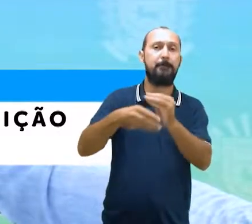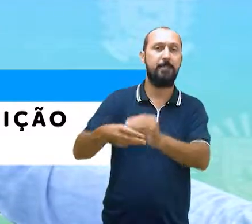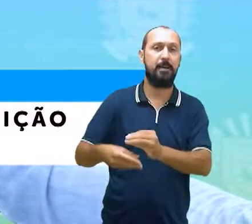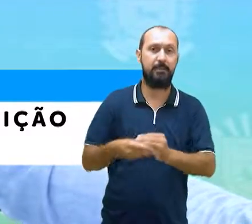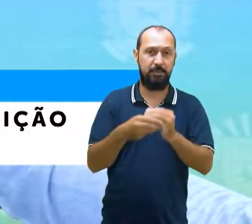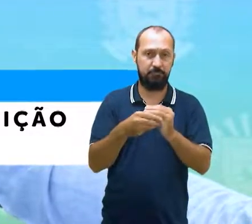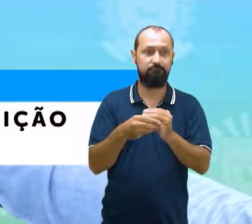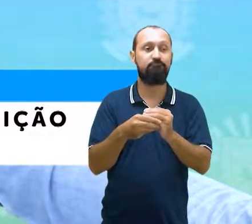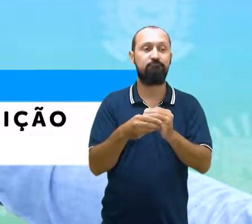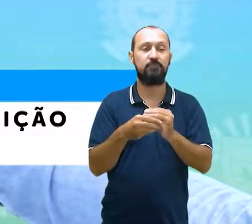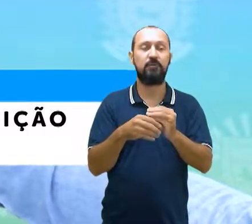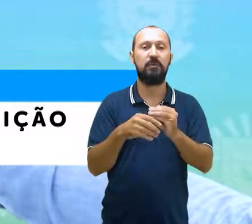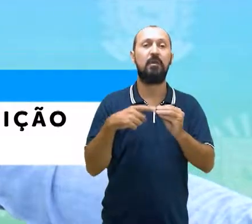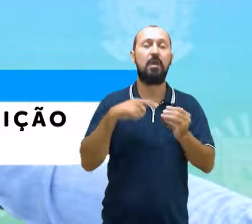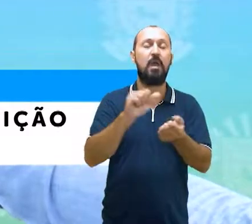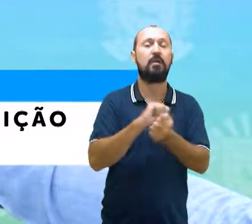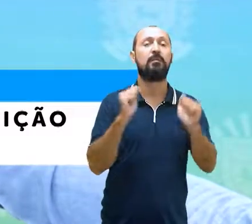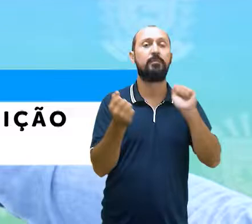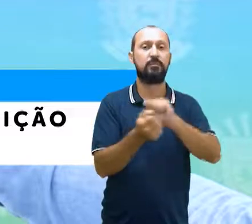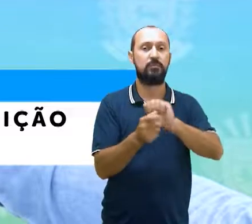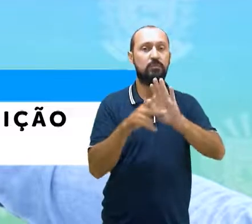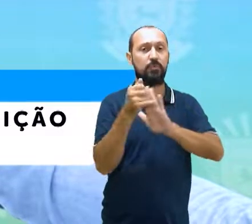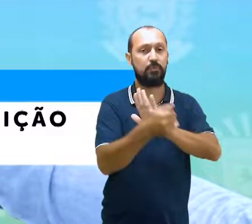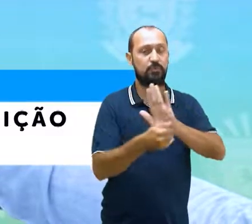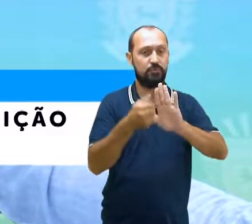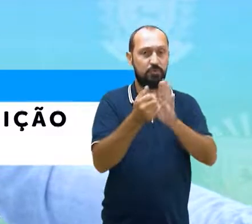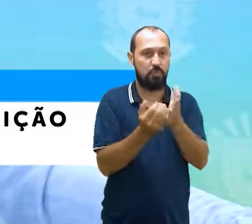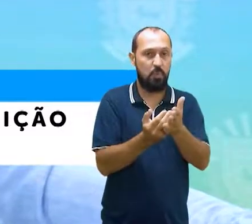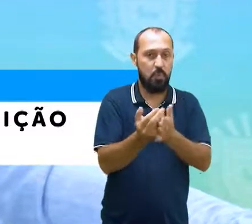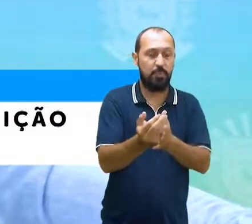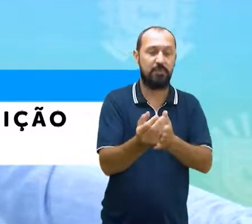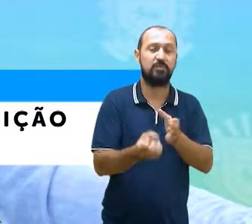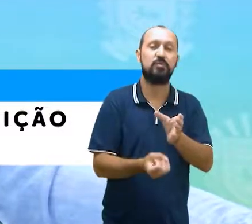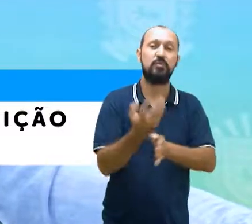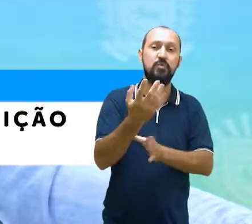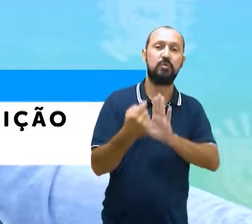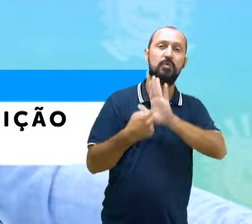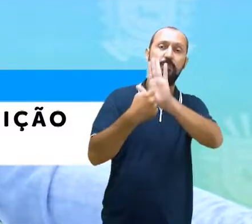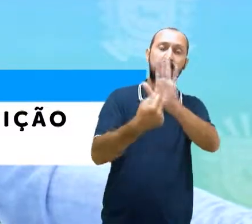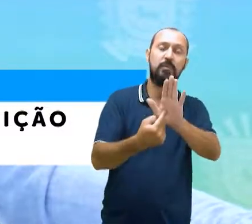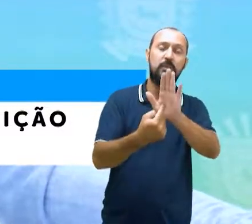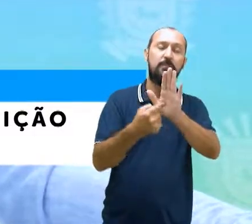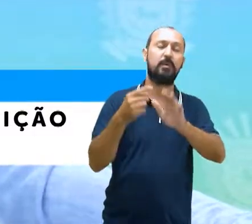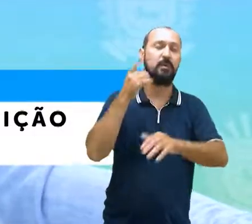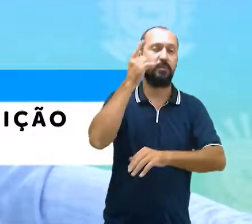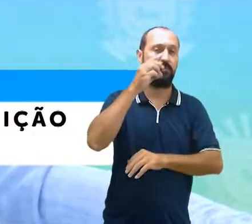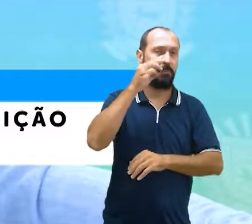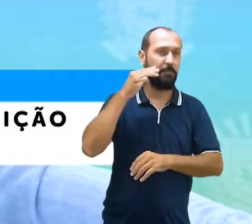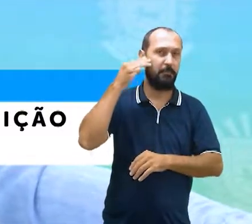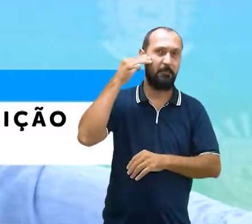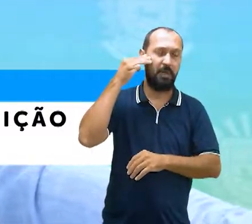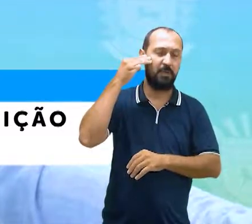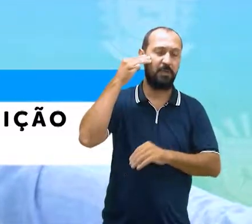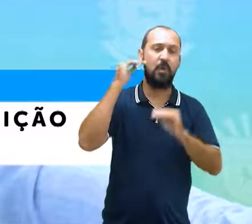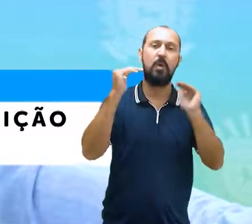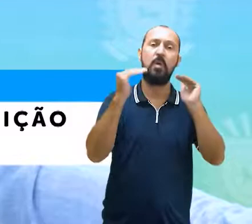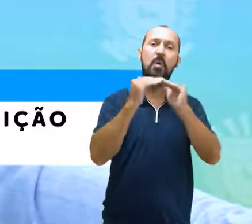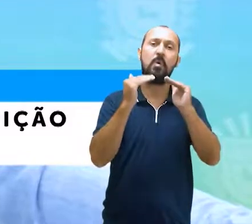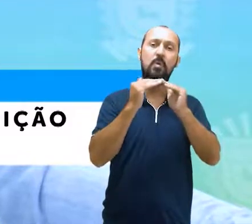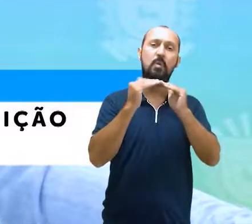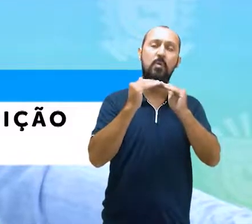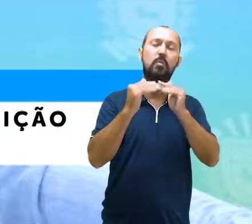Previdência Complementar e as emendas são emendas de adequação do projeto original que foram apresentadas pela deputada